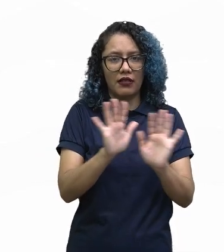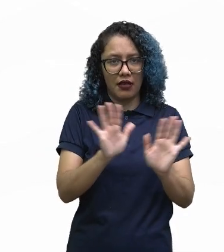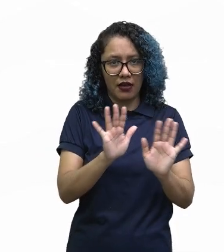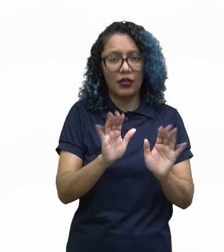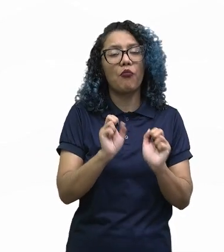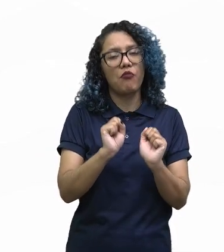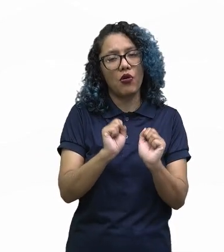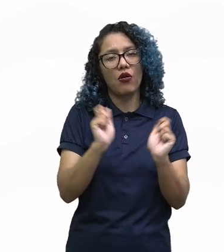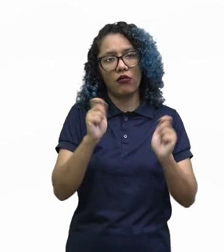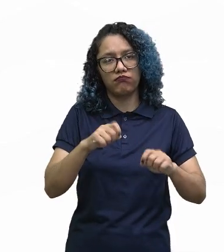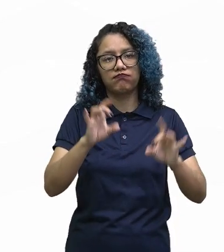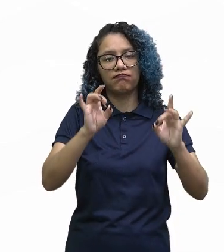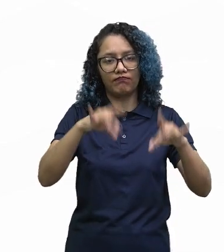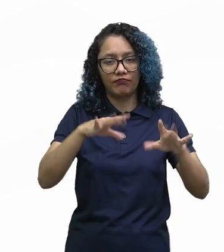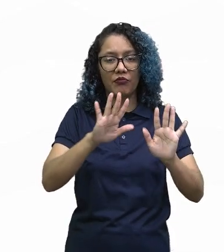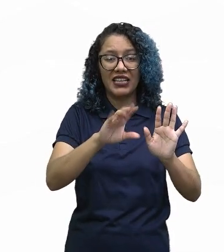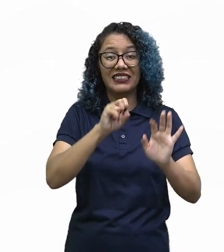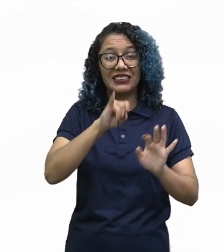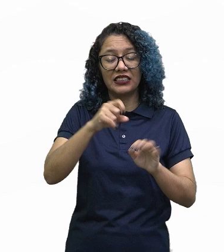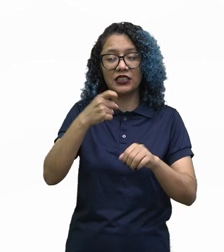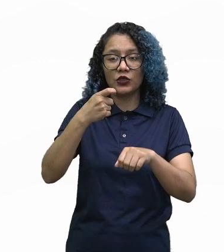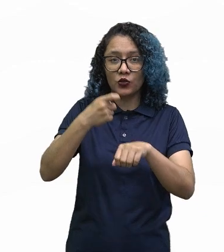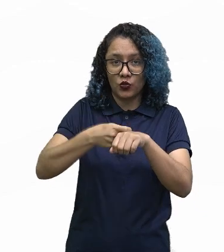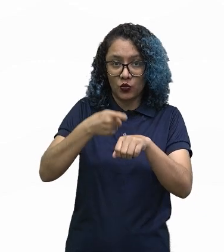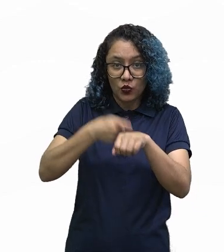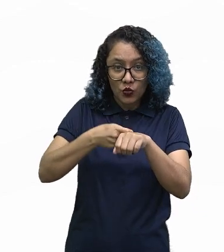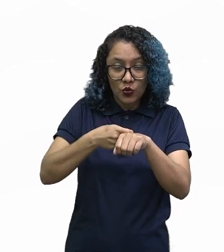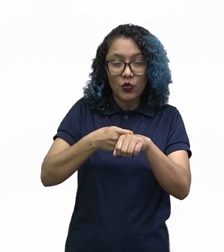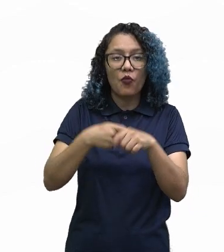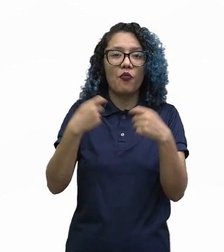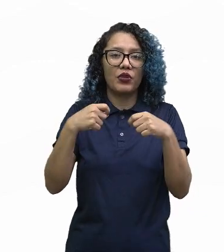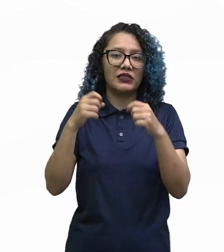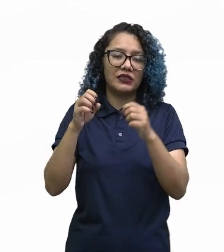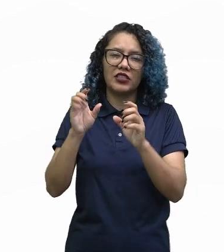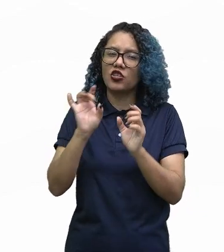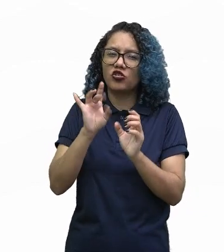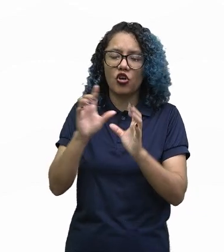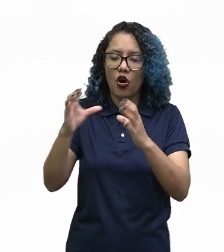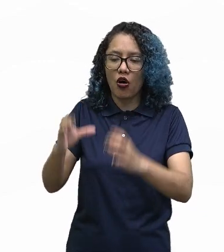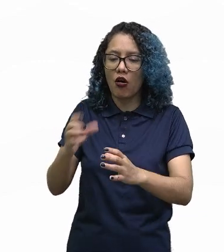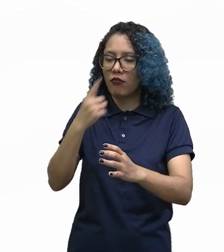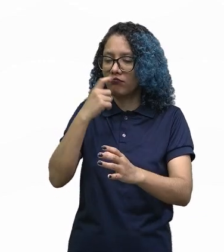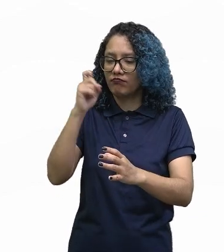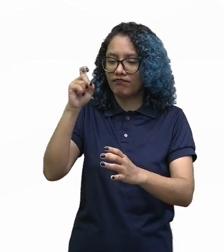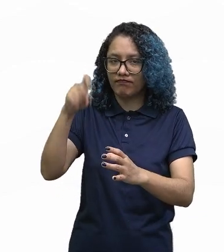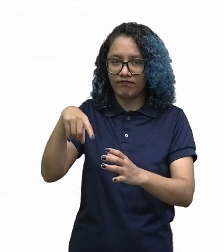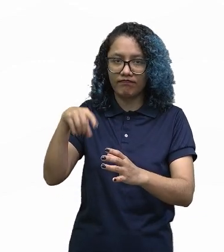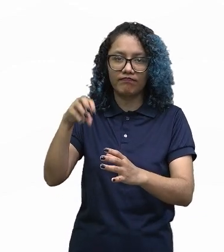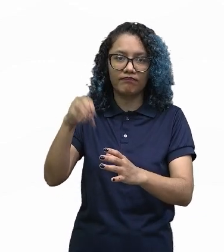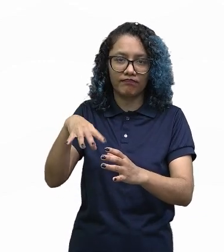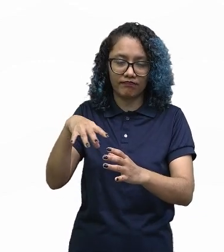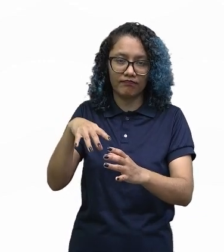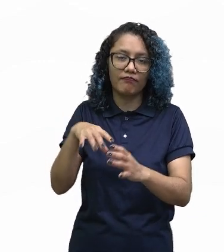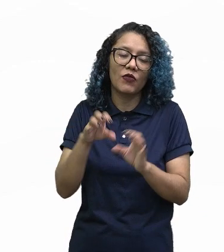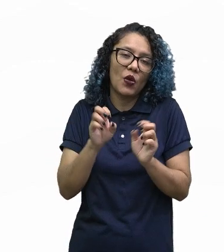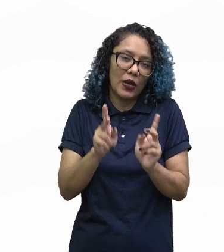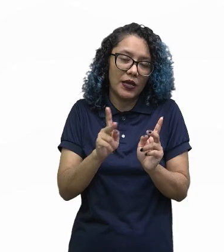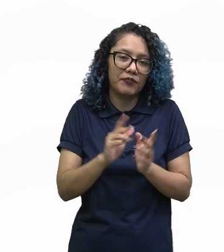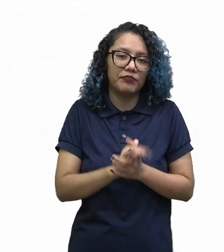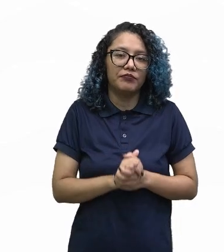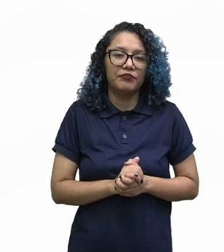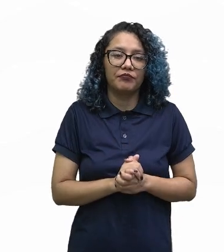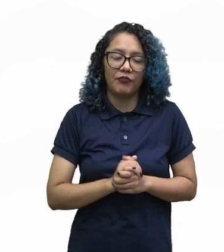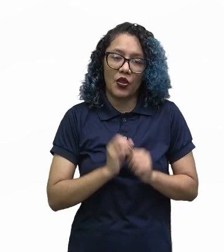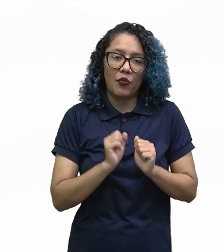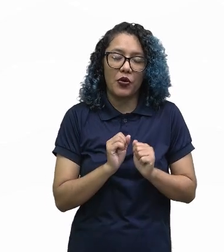posso descartar. E se ele for sólido, eu descarto apenas no lixo, tá? E aí resolve o meu